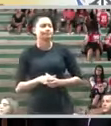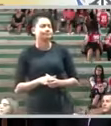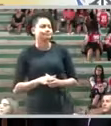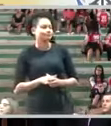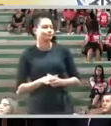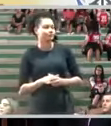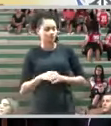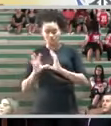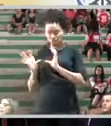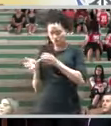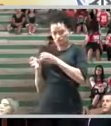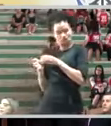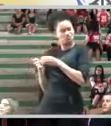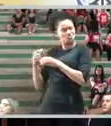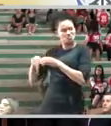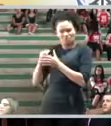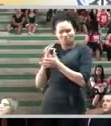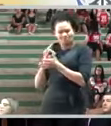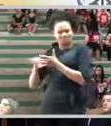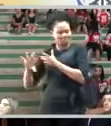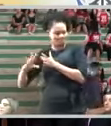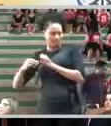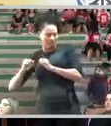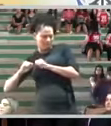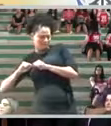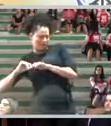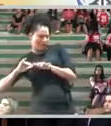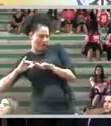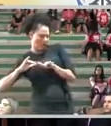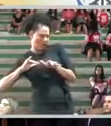que os filisteus invadem,